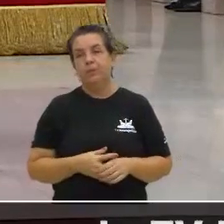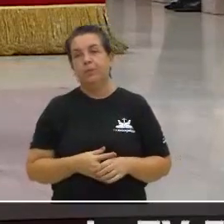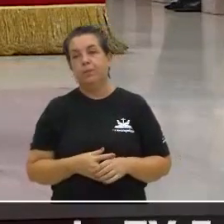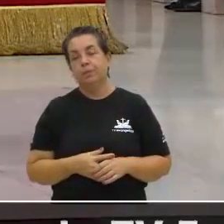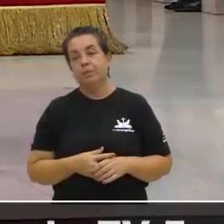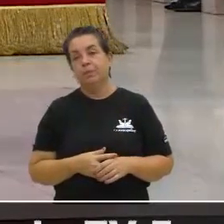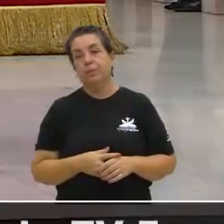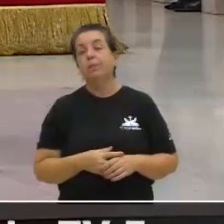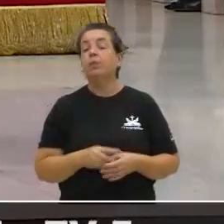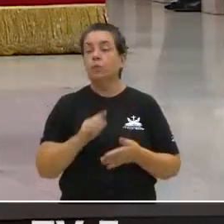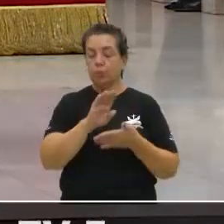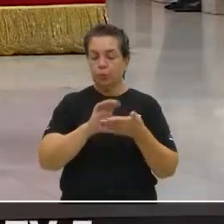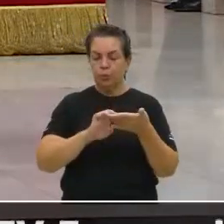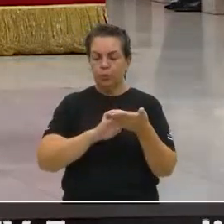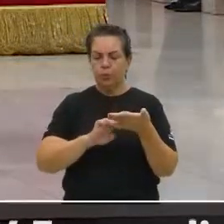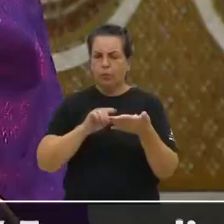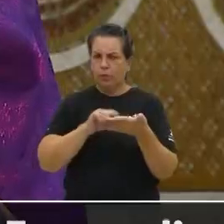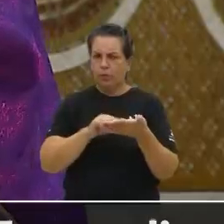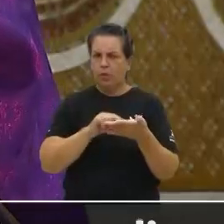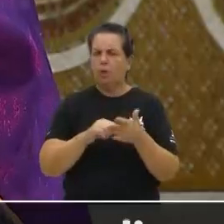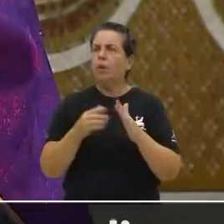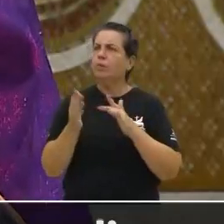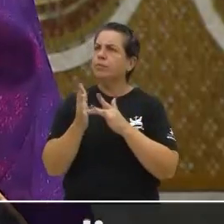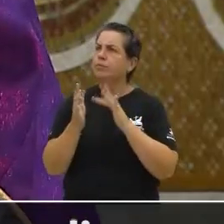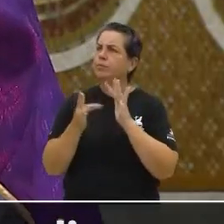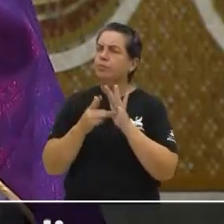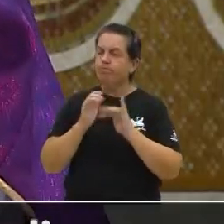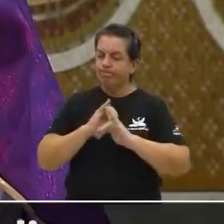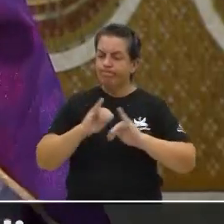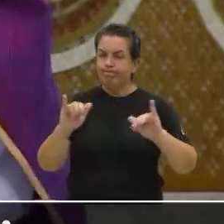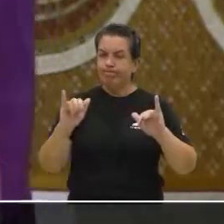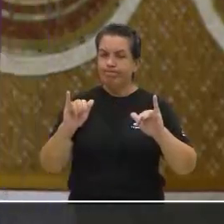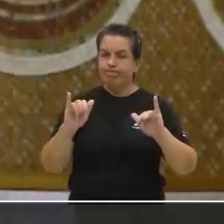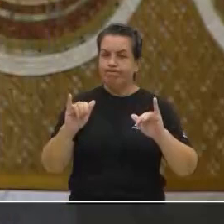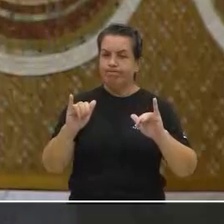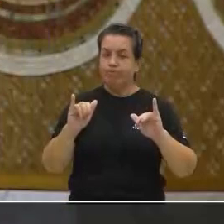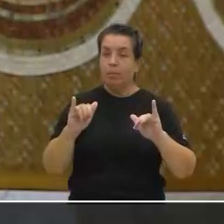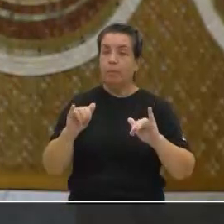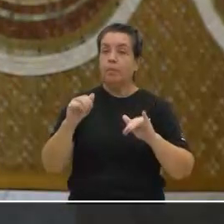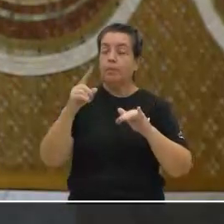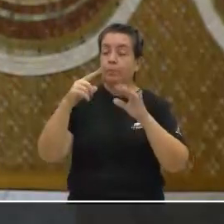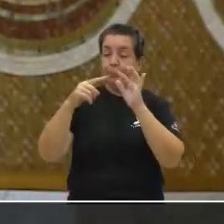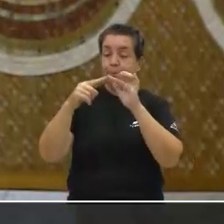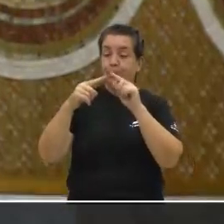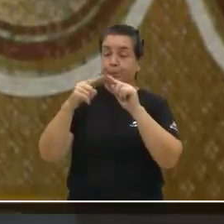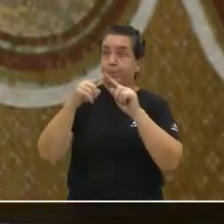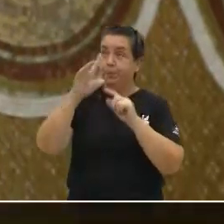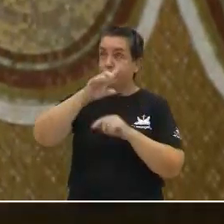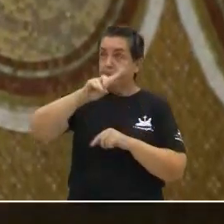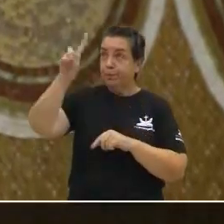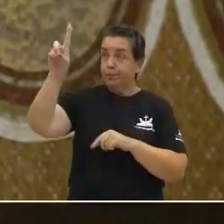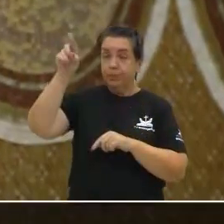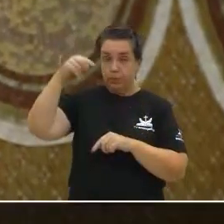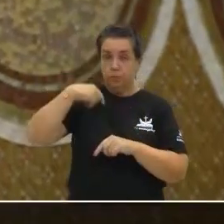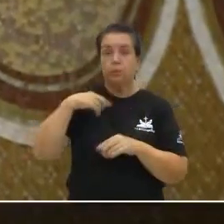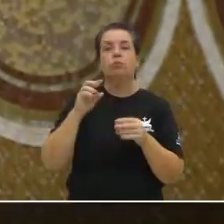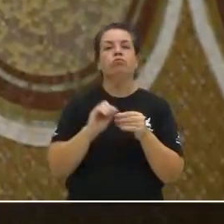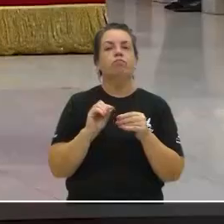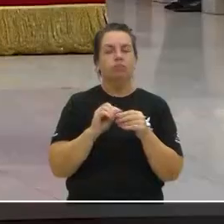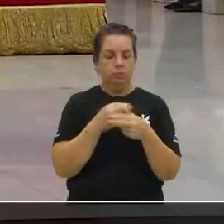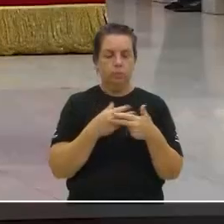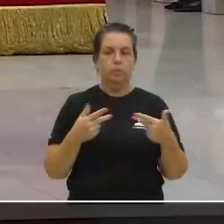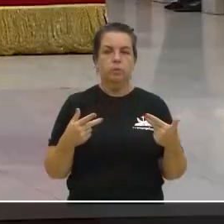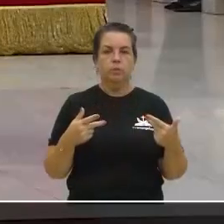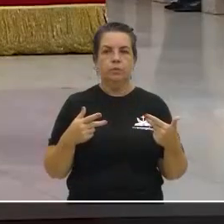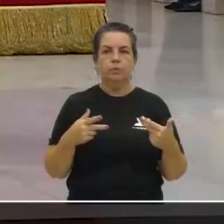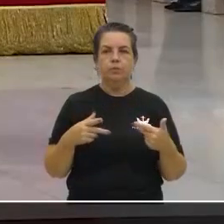No final do Evangelho, Jesus diz: é pelo dedo de Deus que eu ajo,